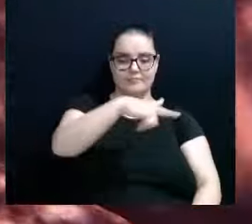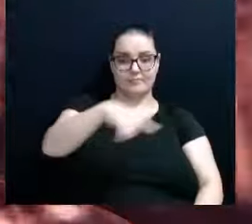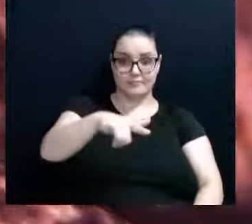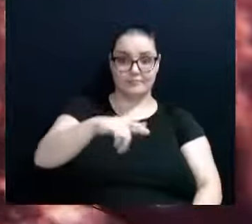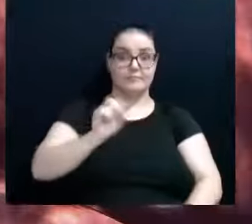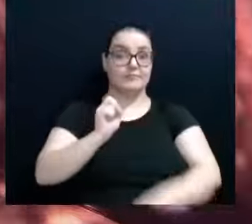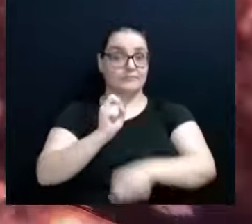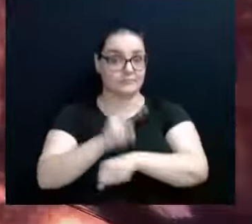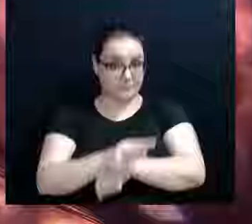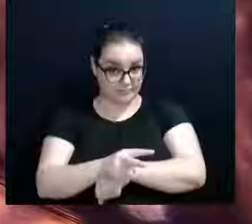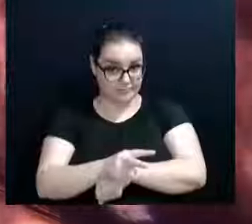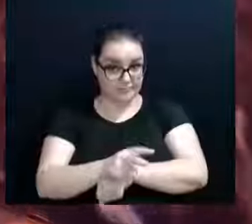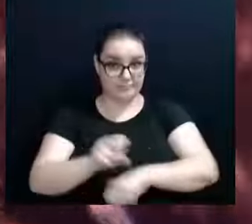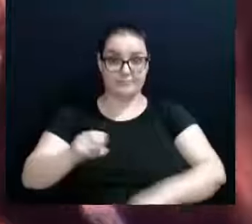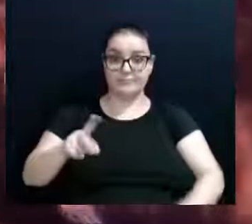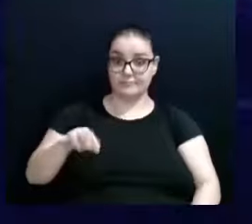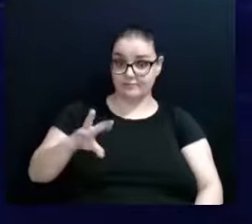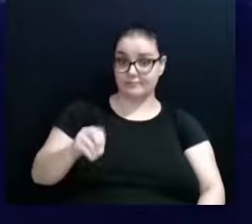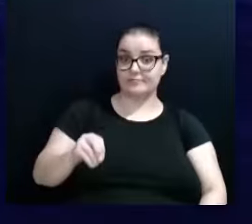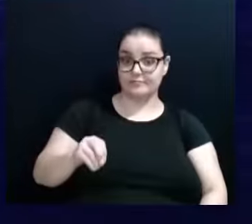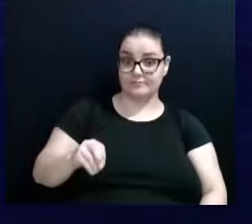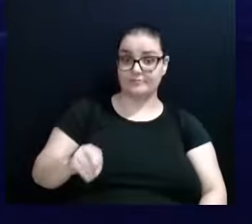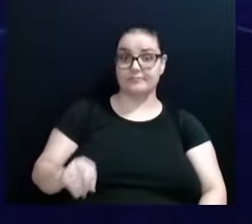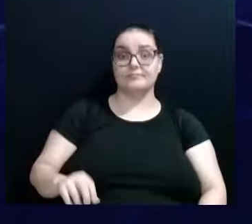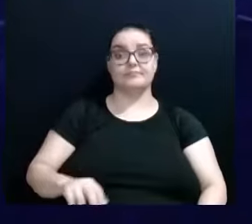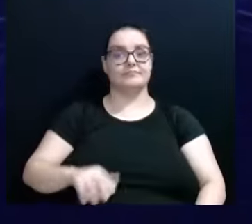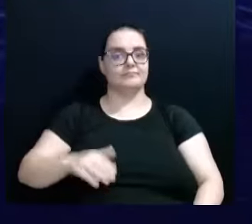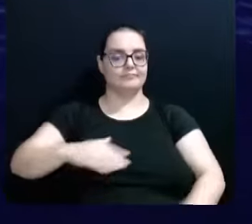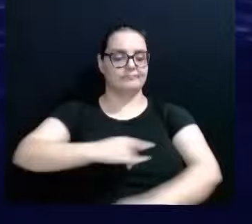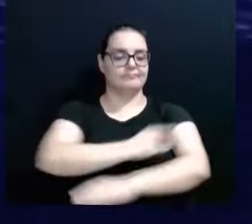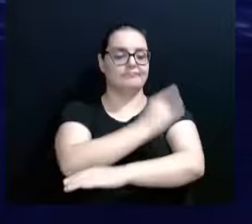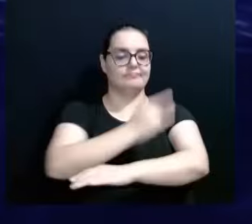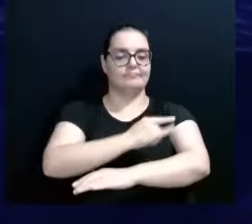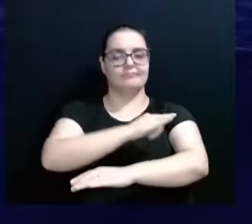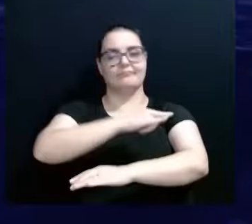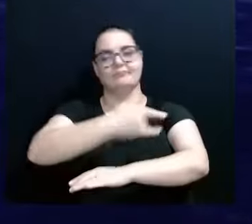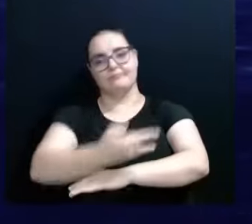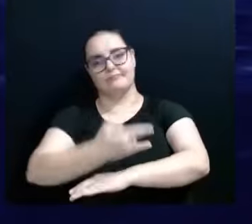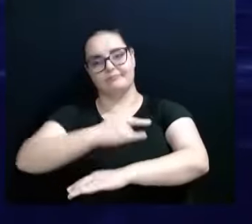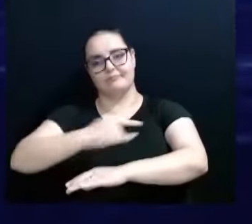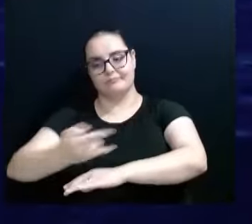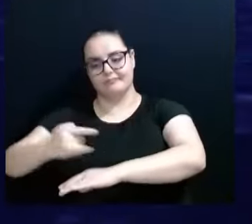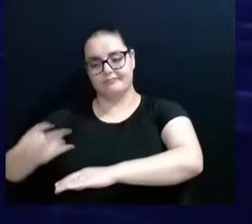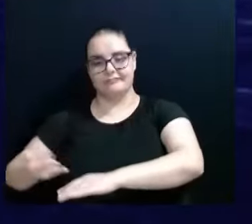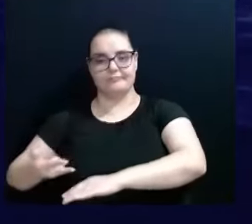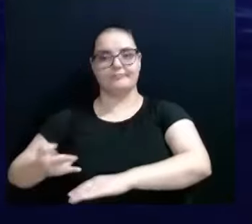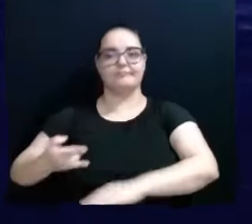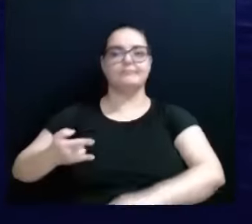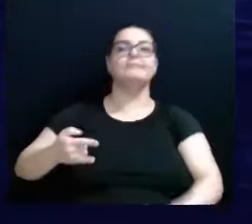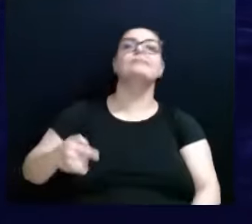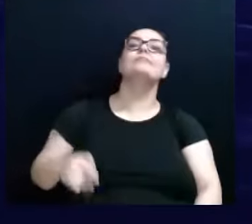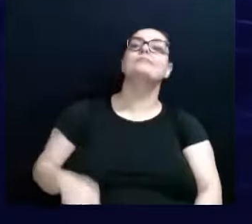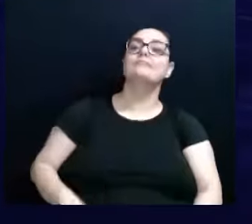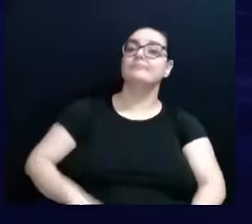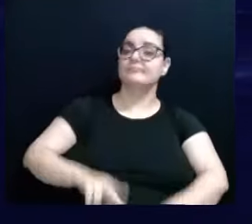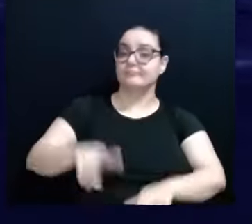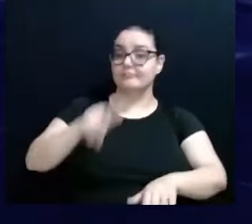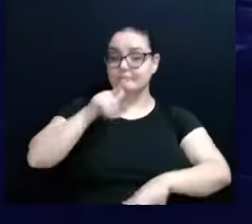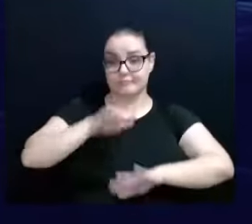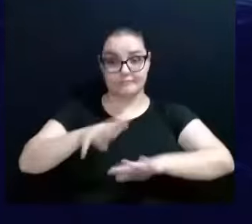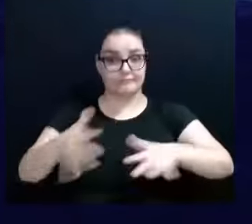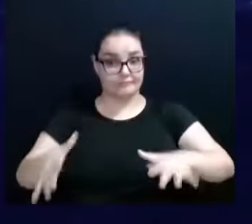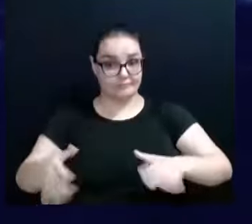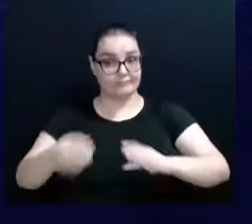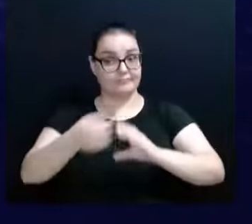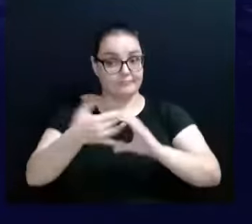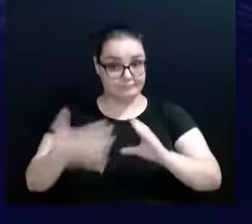tecnologia inovadora e não invasiva, a coleta de amostras do borrifo, que é o esguicho respiratório das